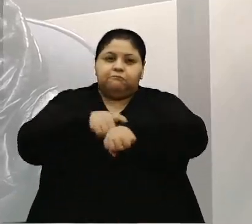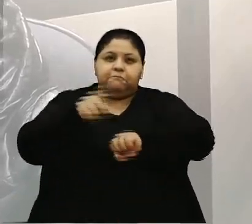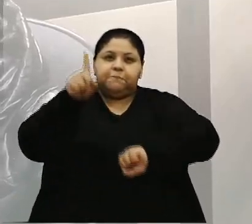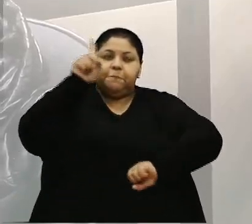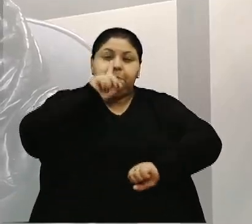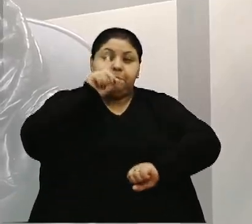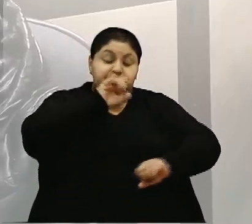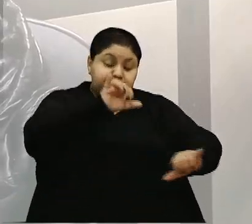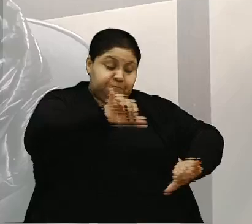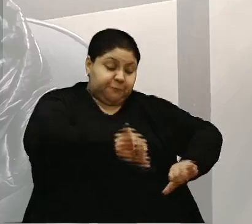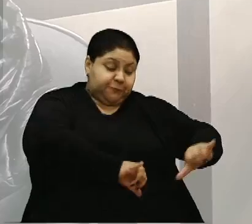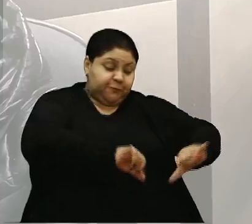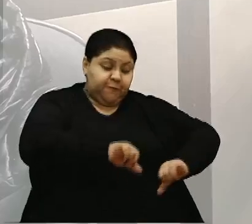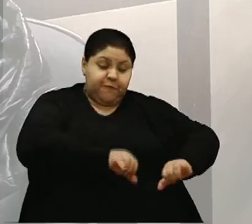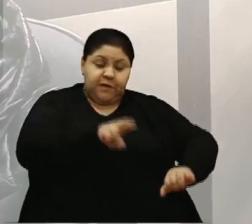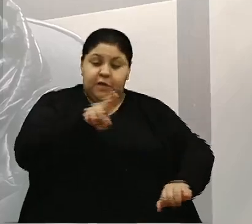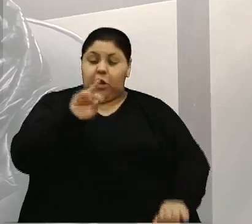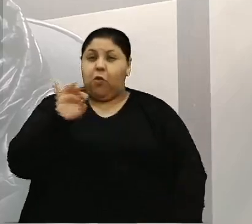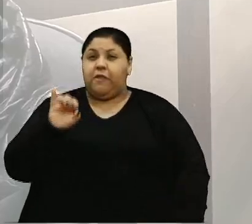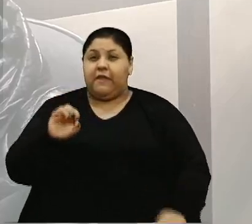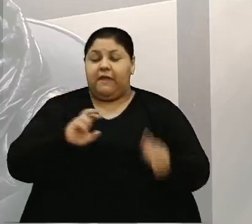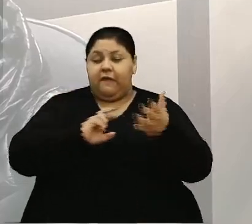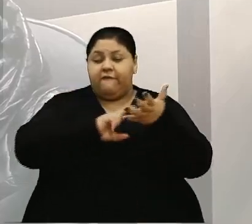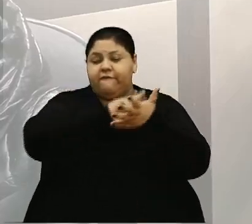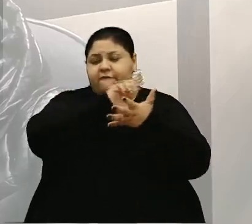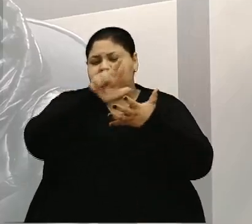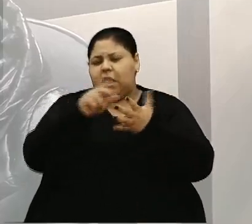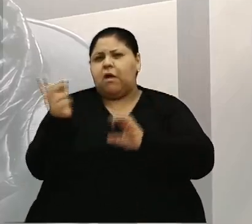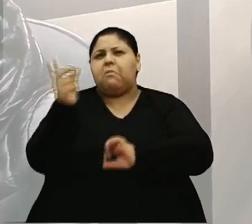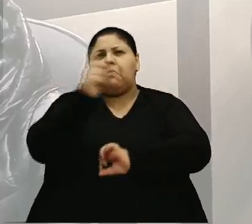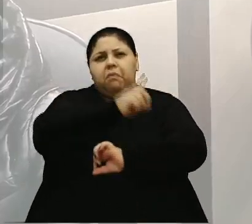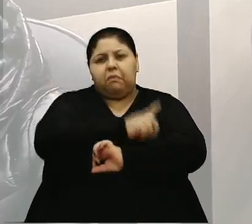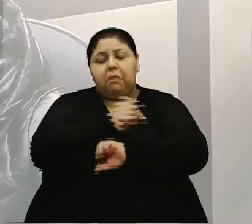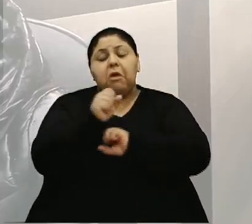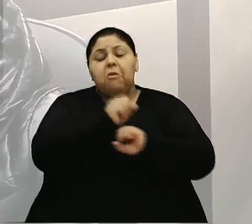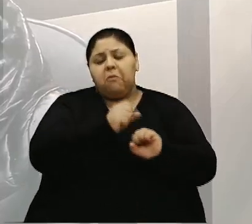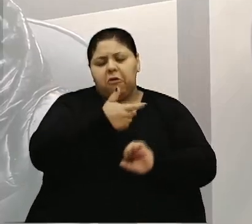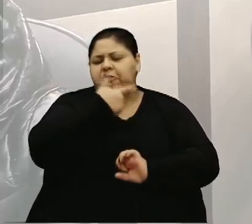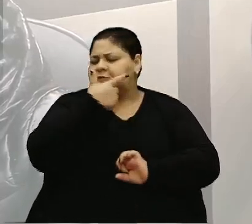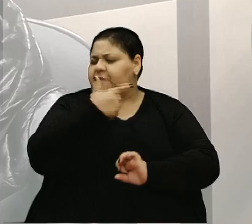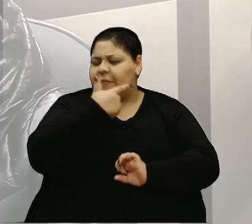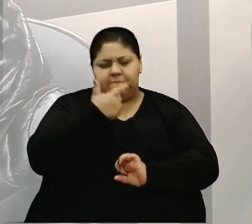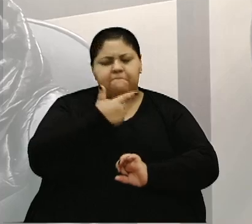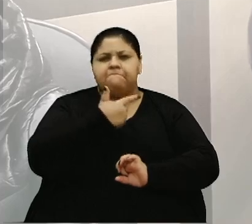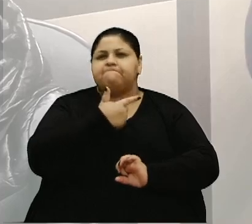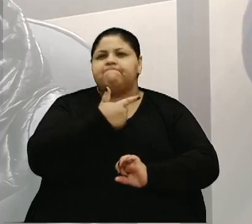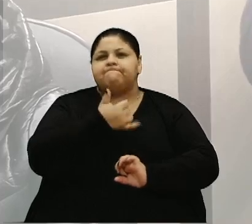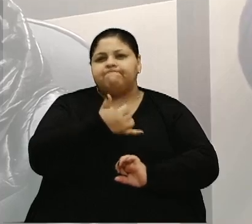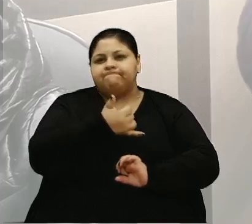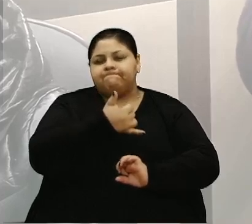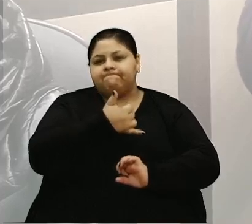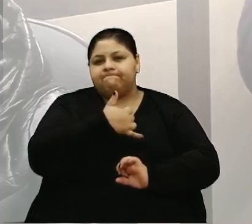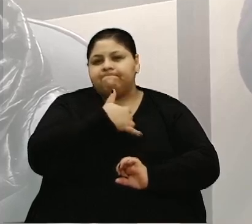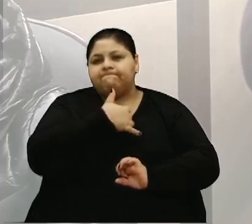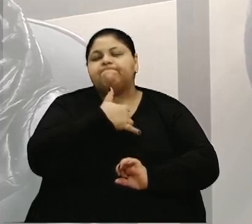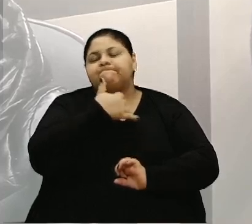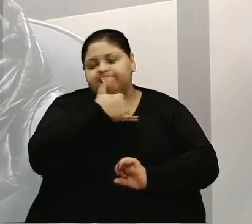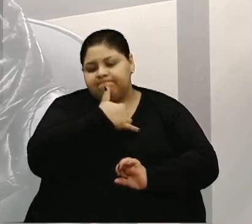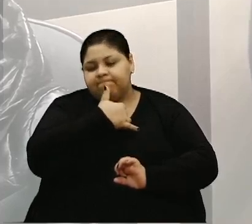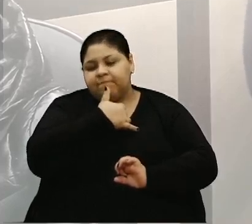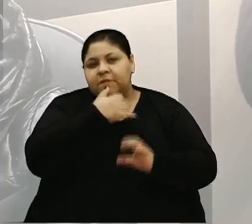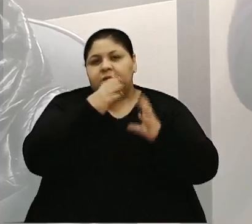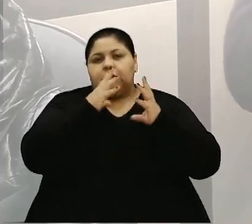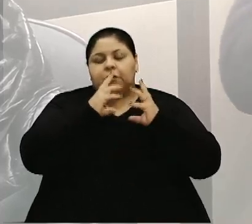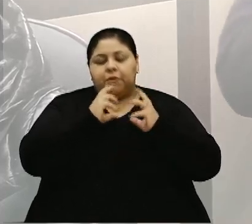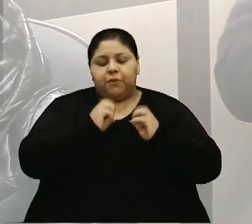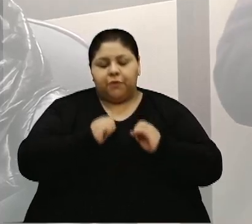sofrendo muito na UTI há vários dias e posso dizer com toda a certeza, felizmente ela descansou.